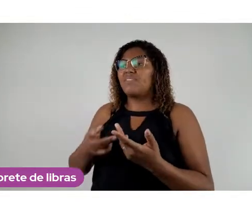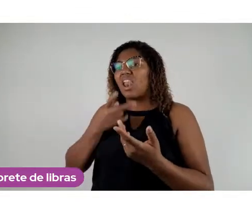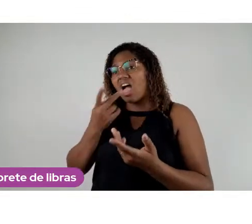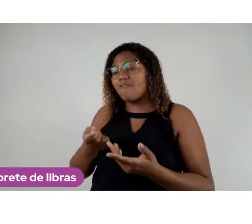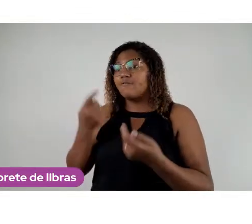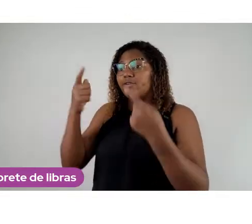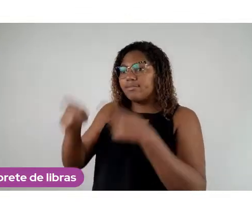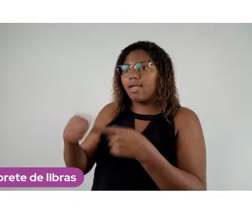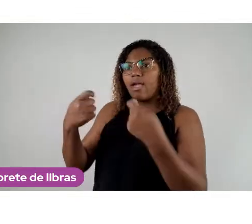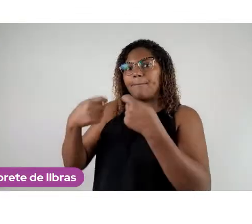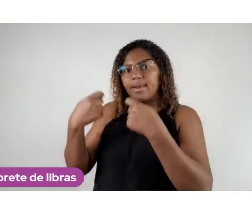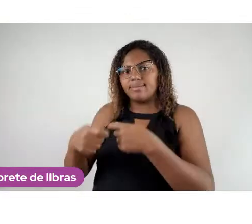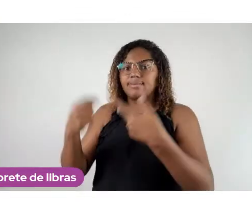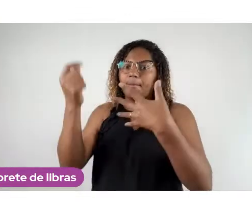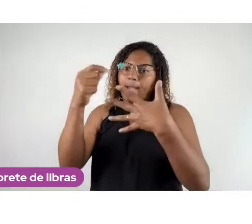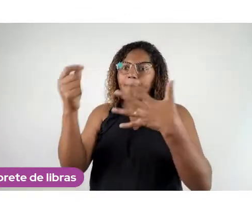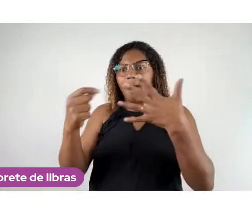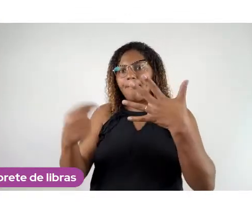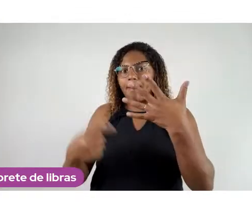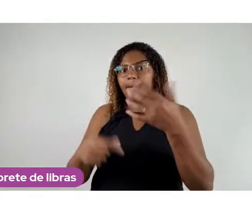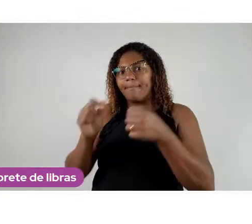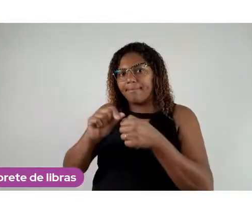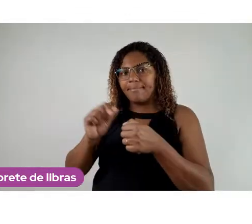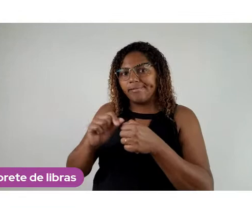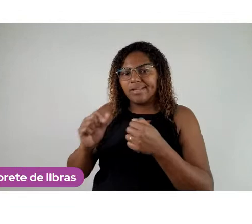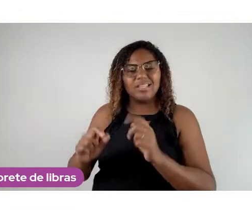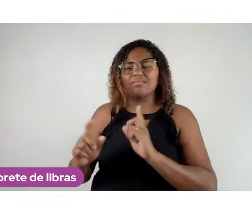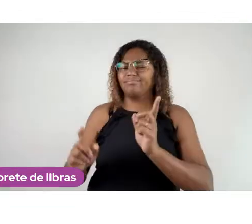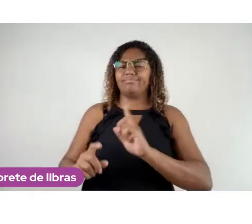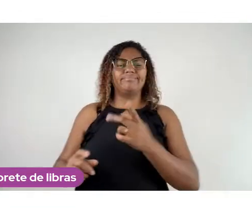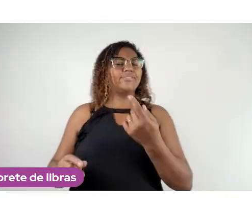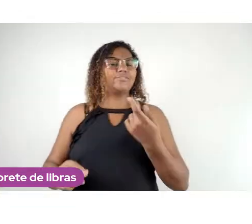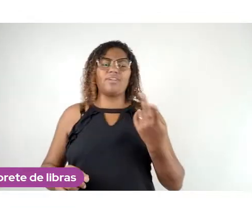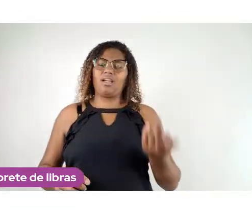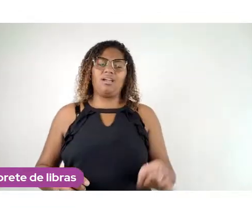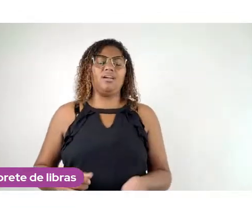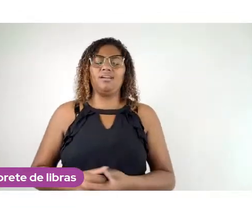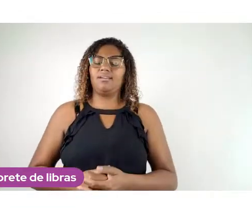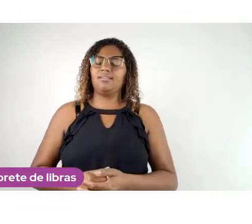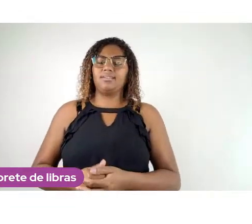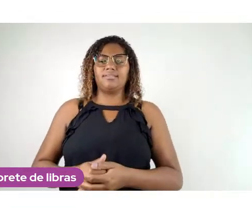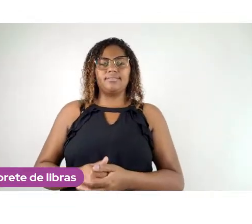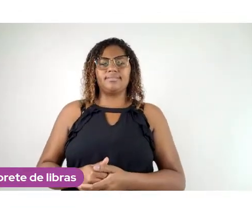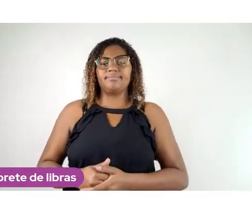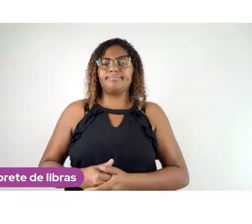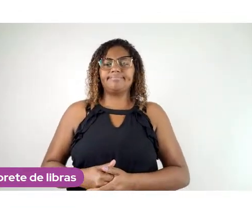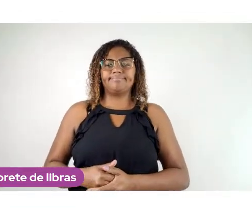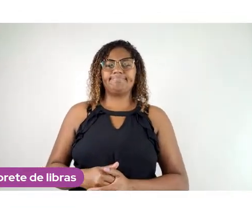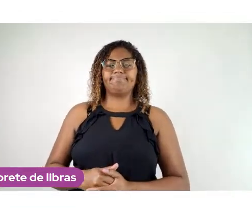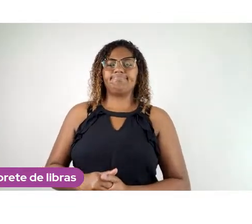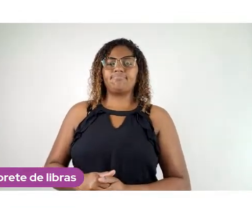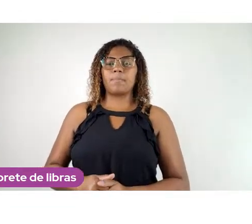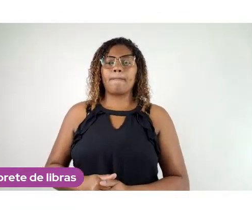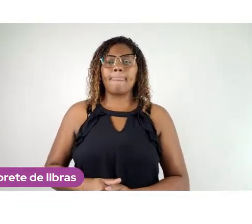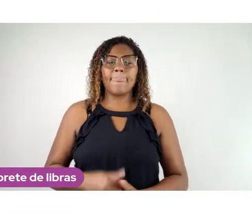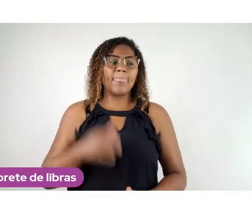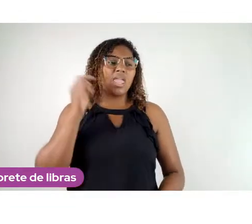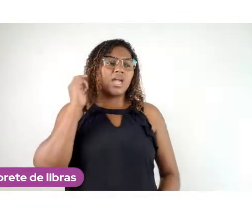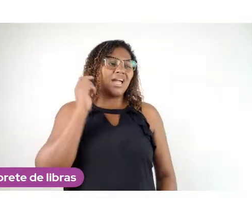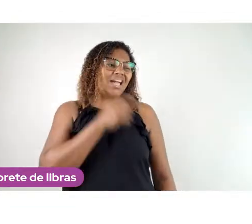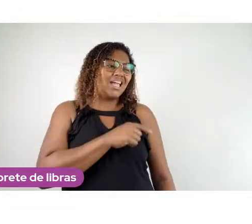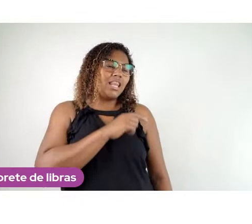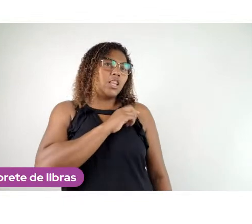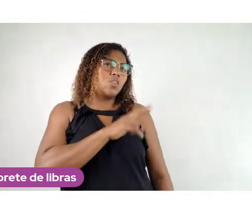vocês precisam fazer isso, isso, isso, isso, não. Né, ele... ele não é uma